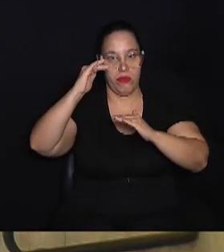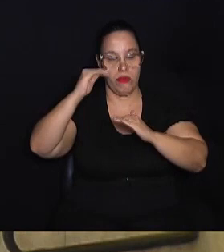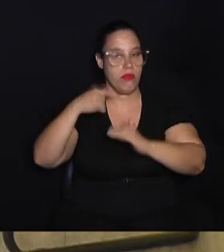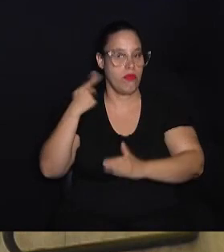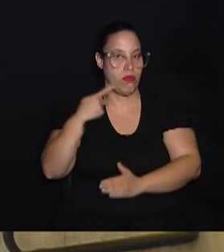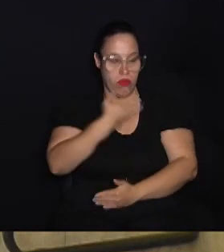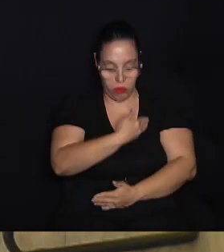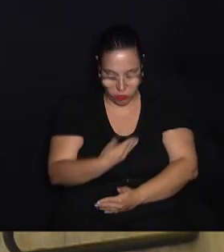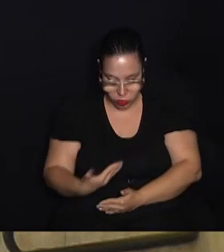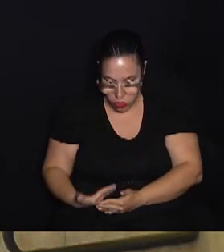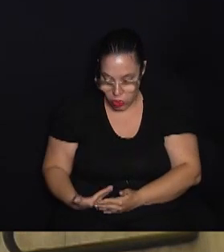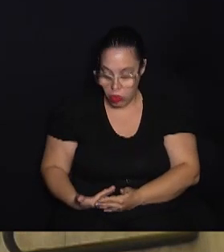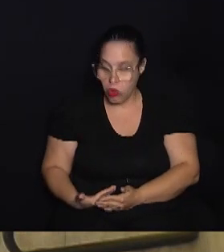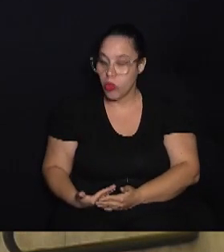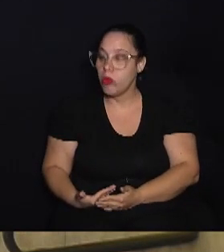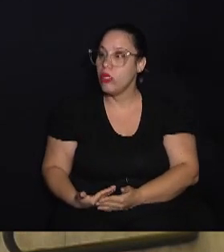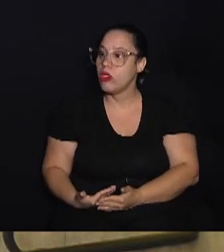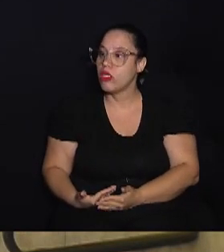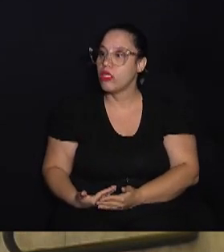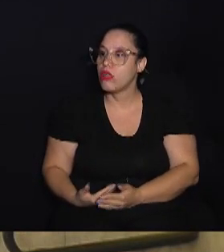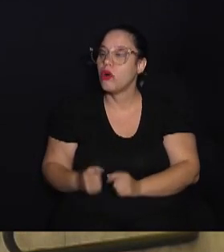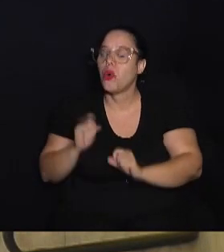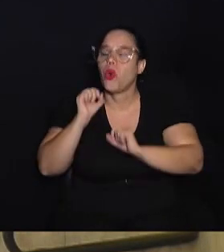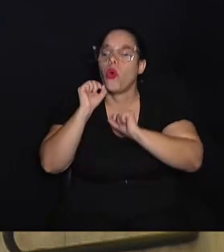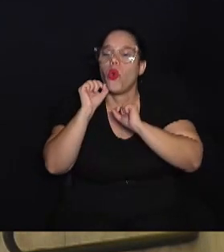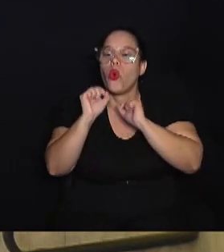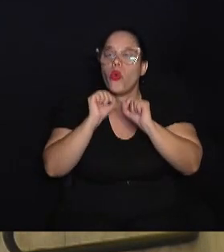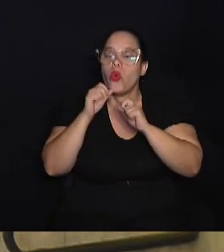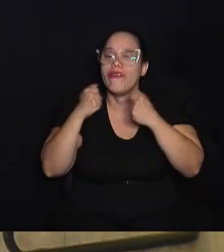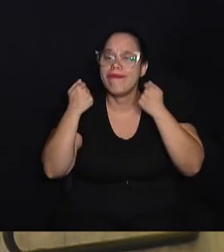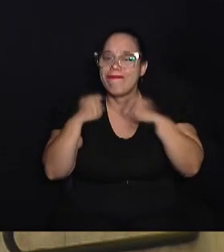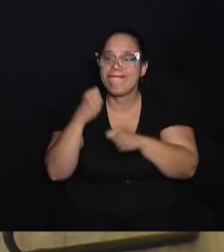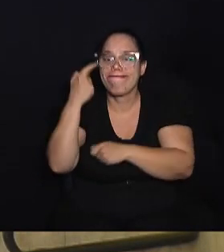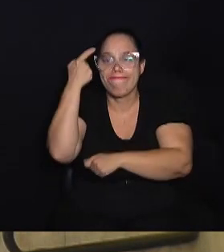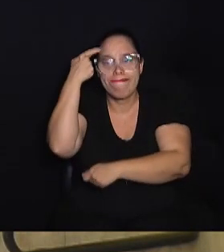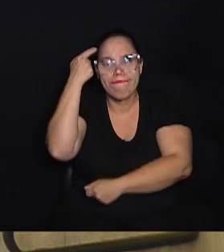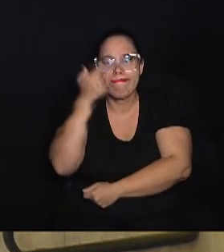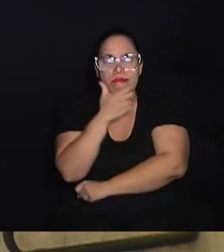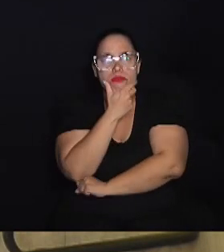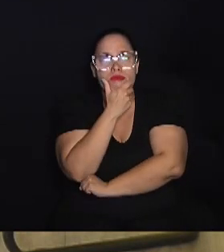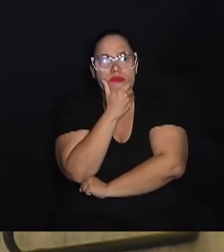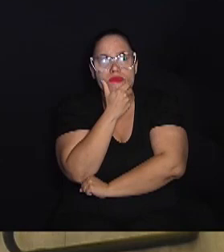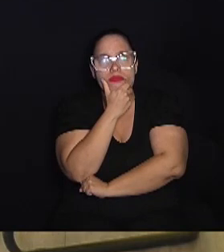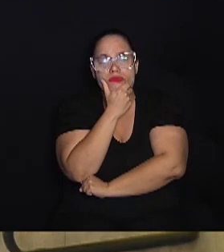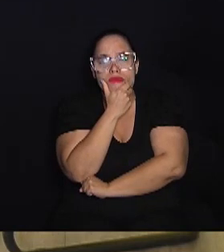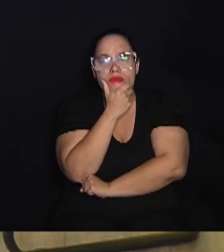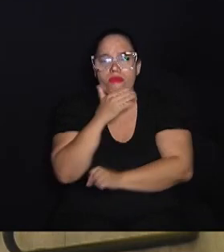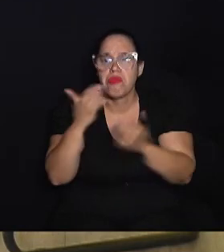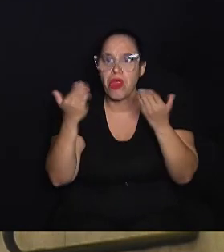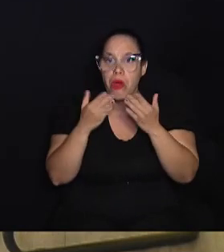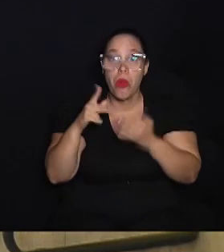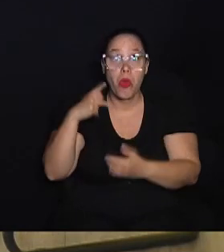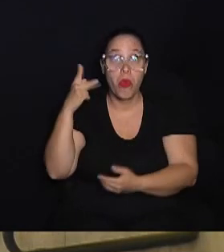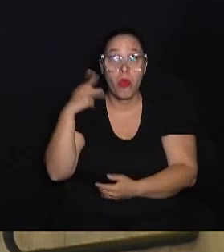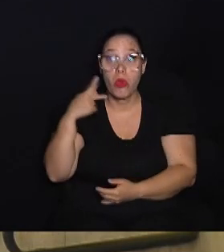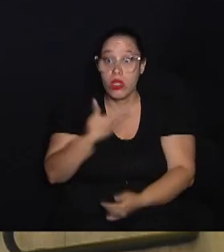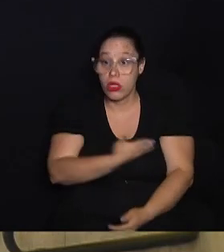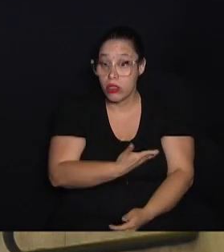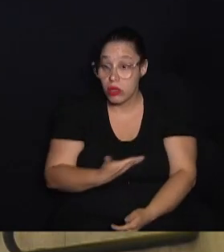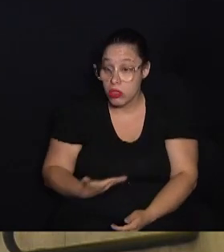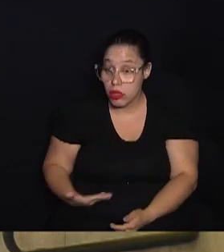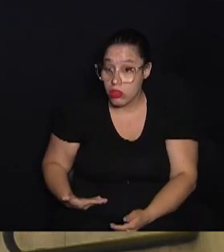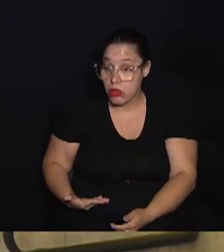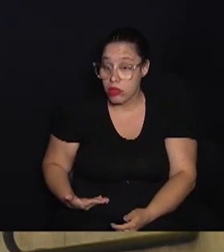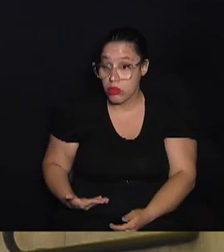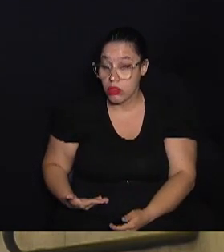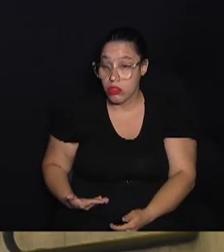diz respeito à política pública. O que a gente precisa pensar hoje em termos de políticas públicas? Vamos